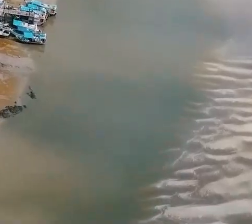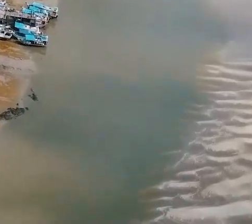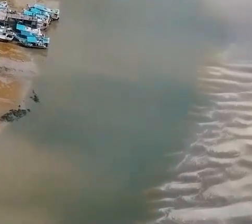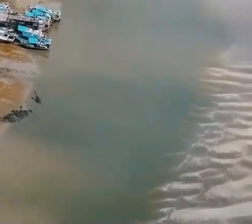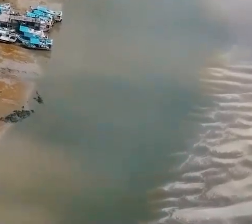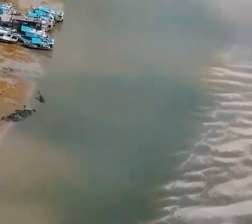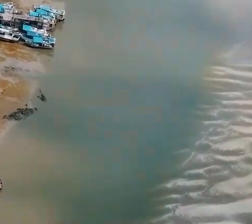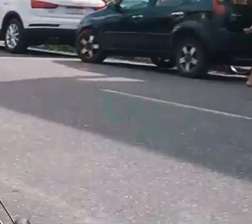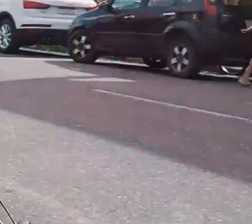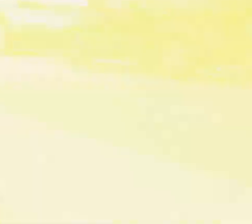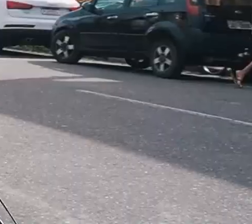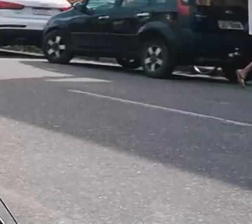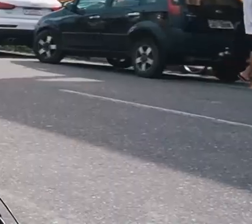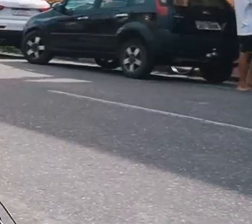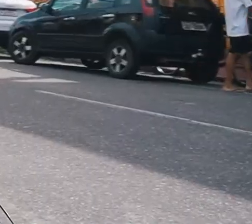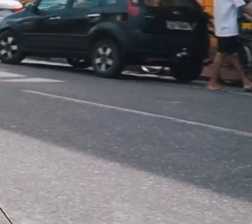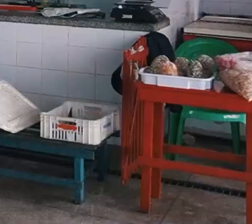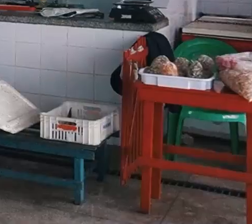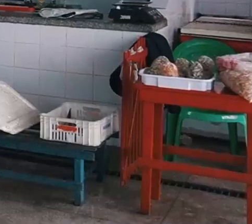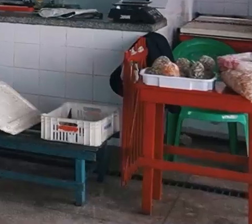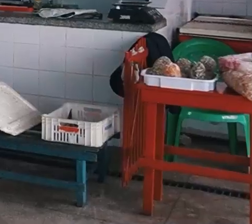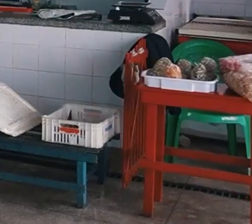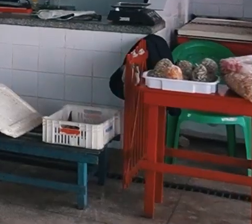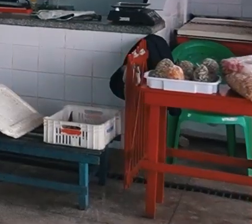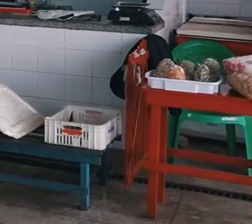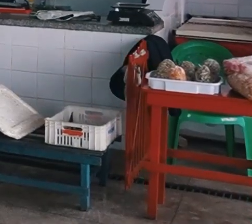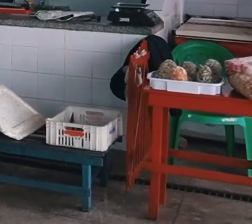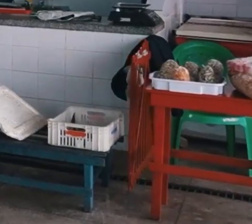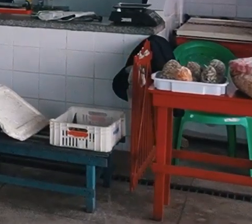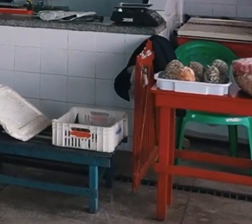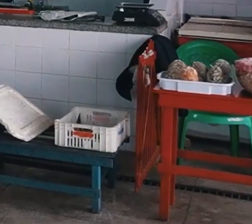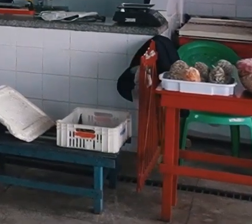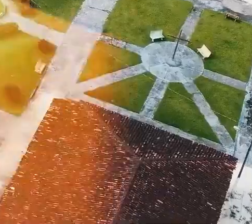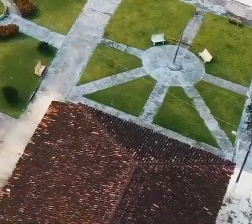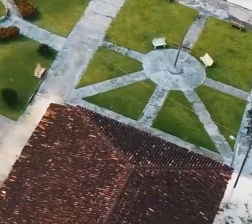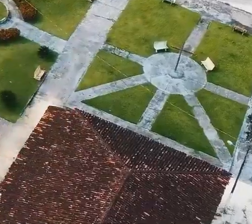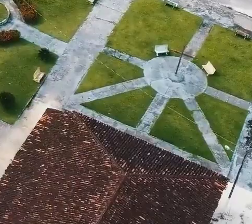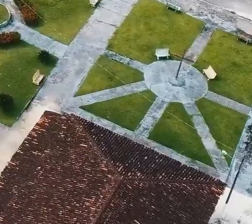Nesta cidade onde cada sorriso conta uma história,